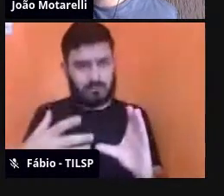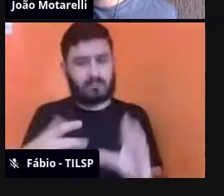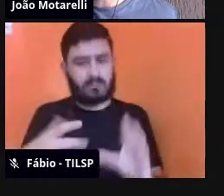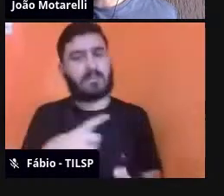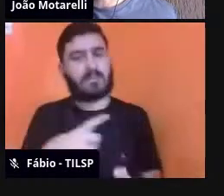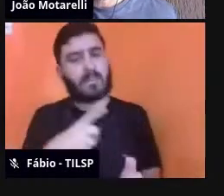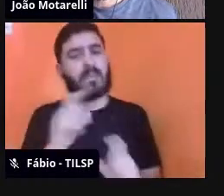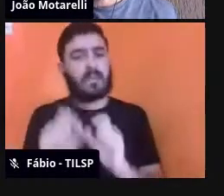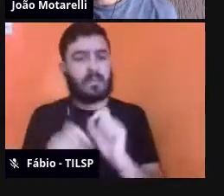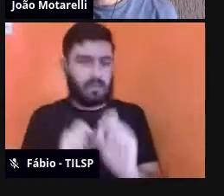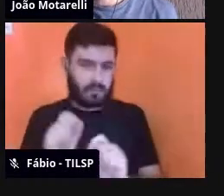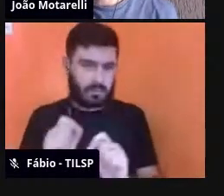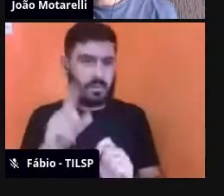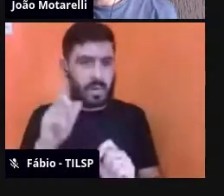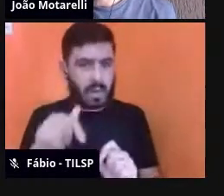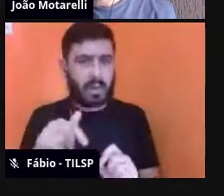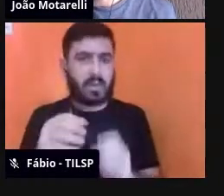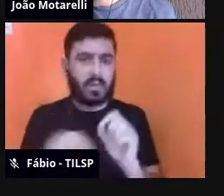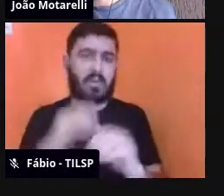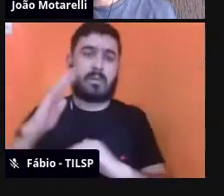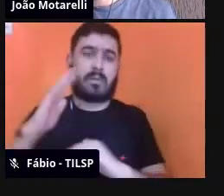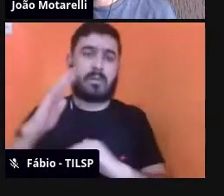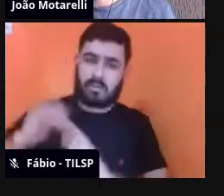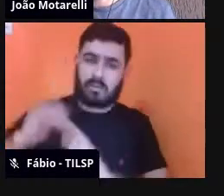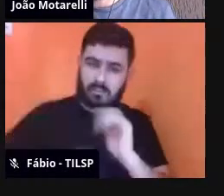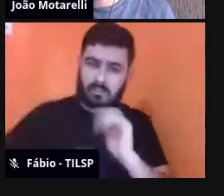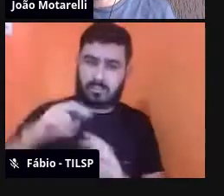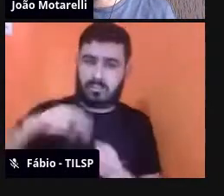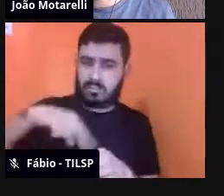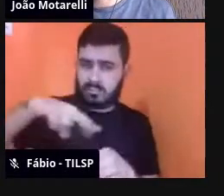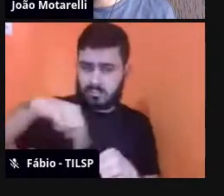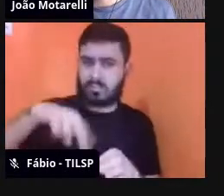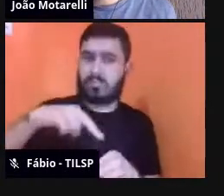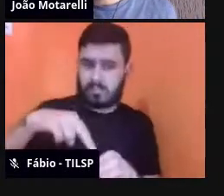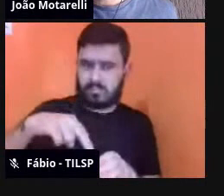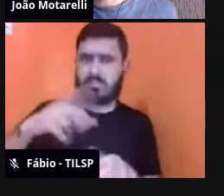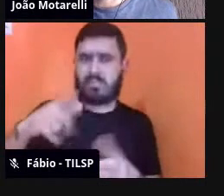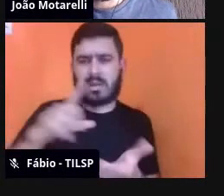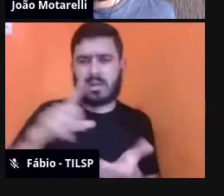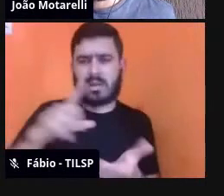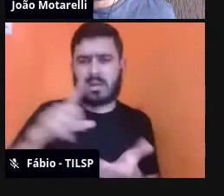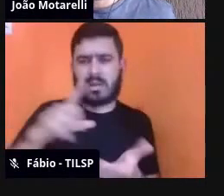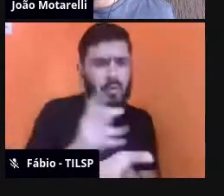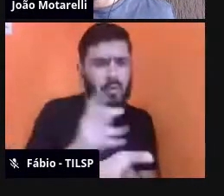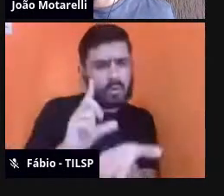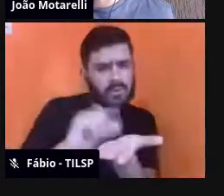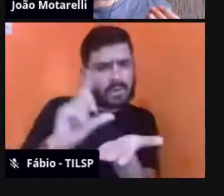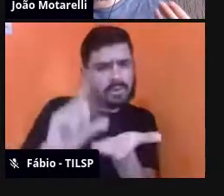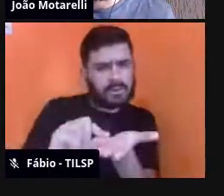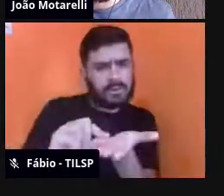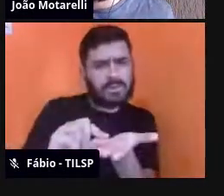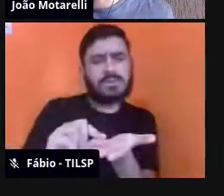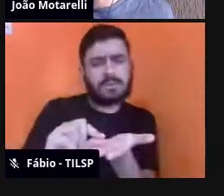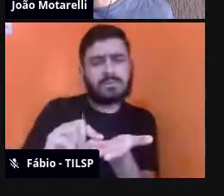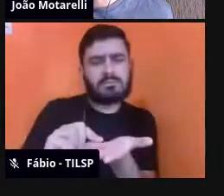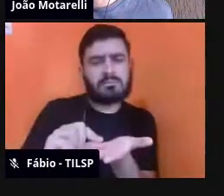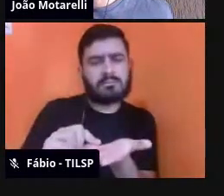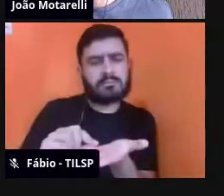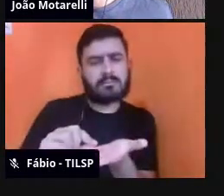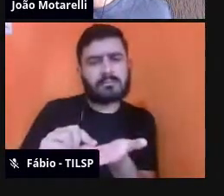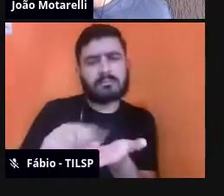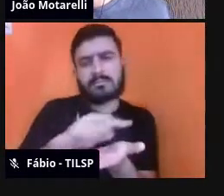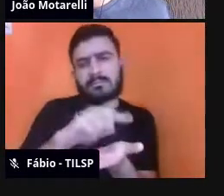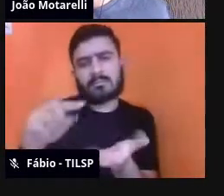profissional nutricionista. Então, aqui é um artigo, alguns artigos para vocês, né, sobre que investigaram